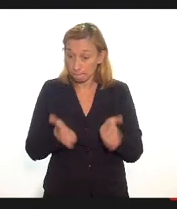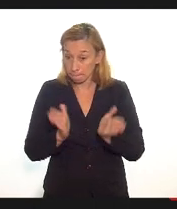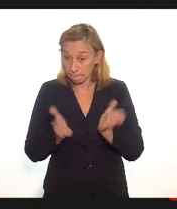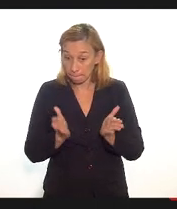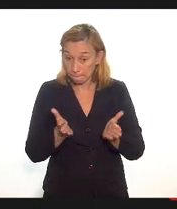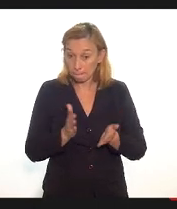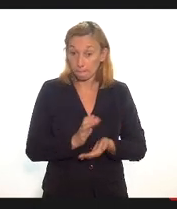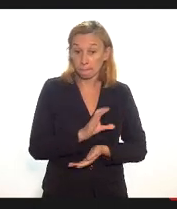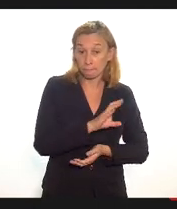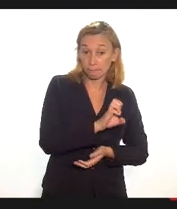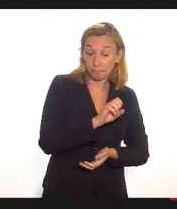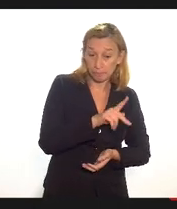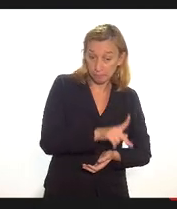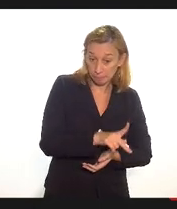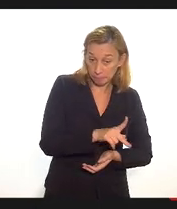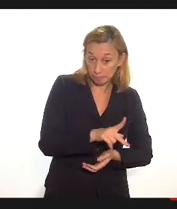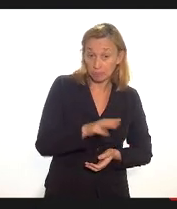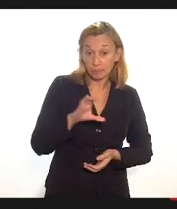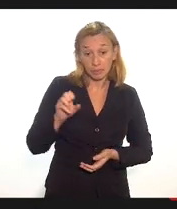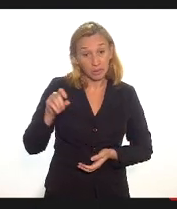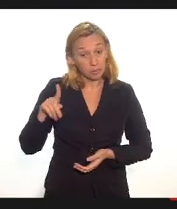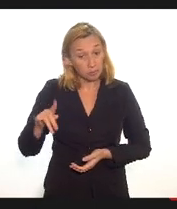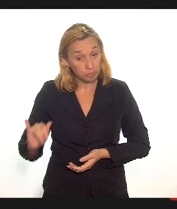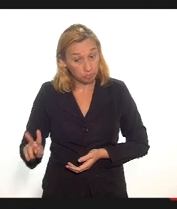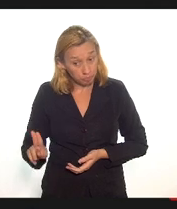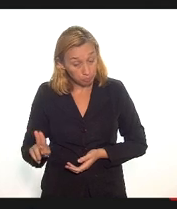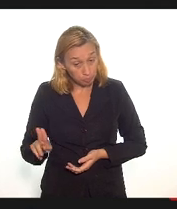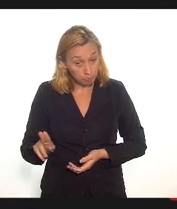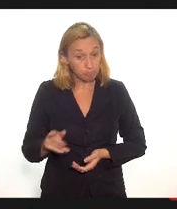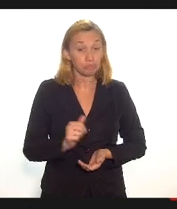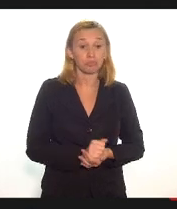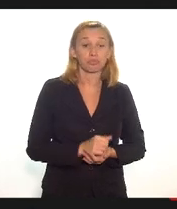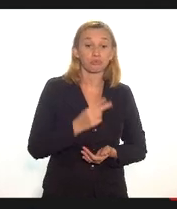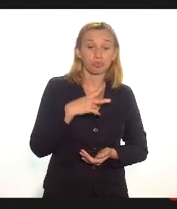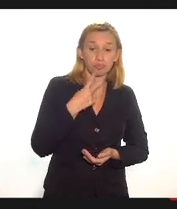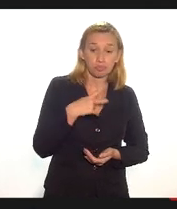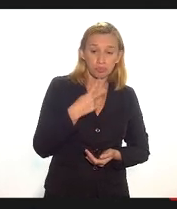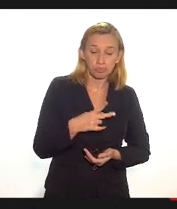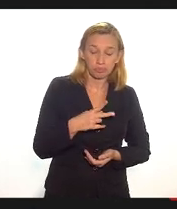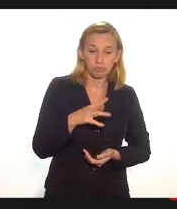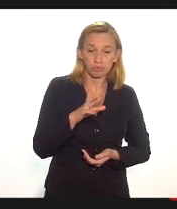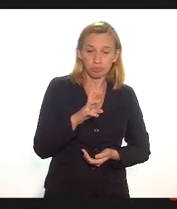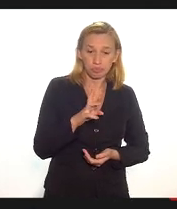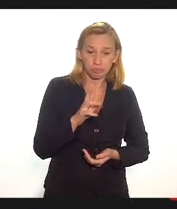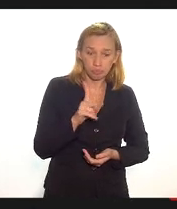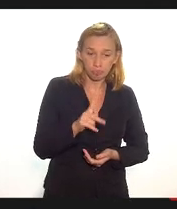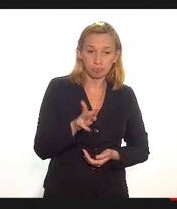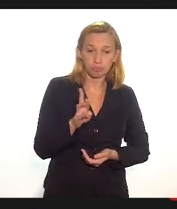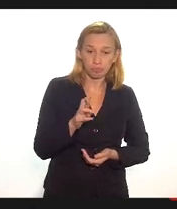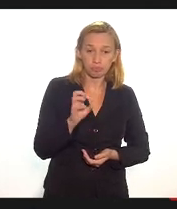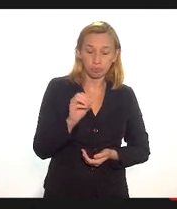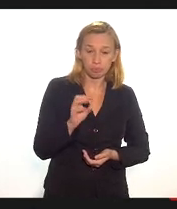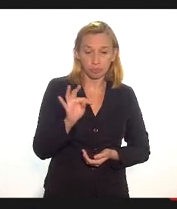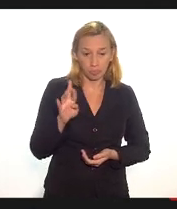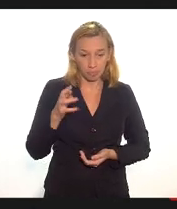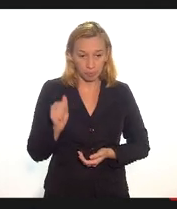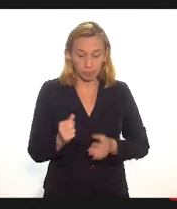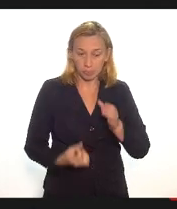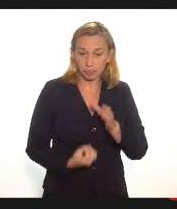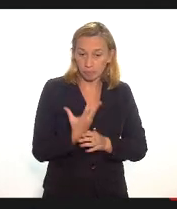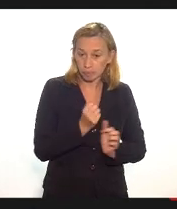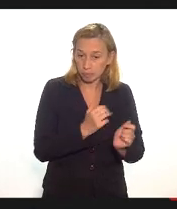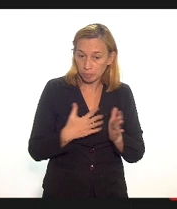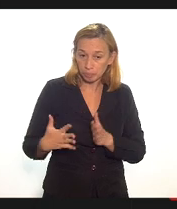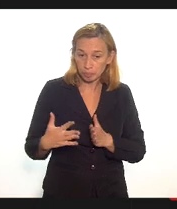serão Sépia e Atapu, no que diz respeito à prorrata que vai ser produzida sob